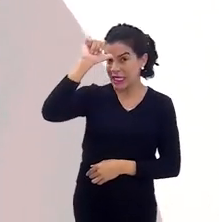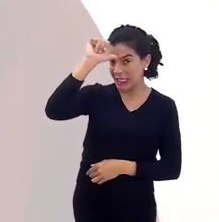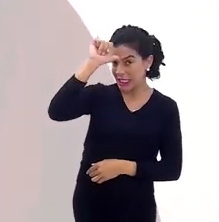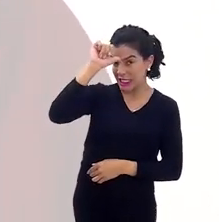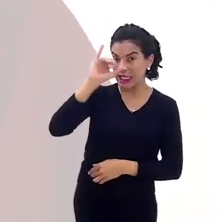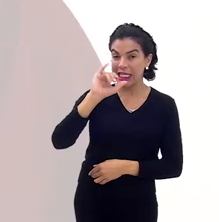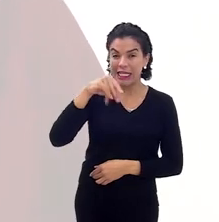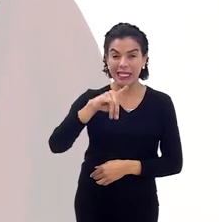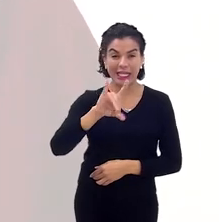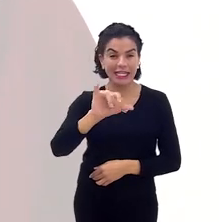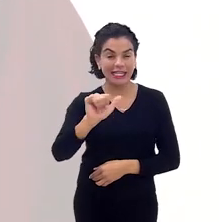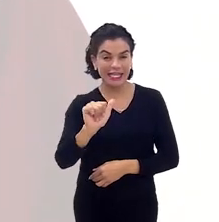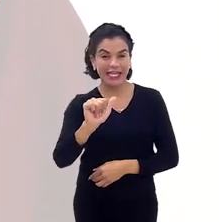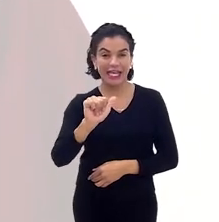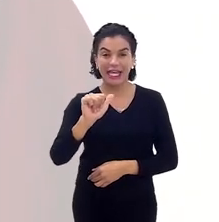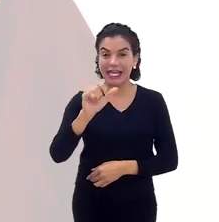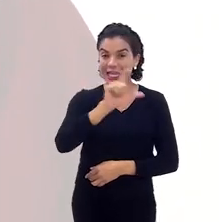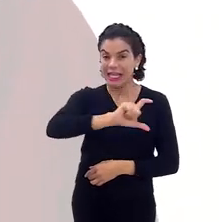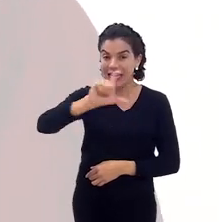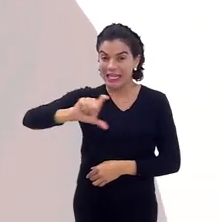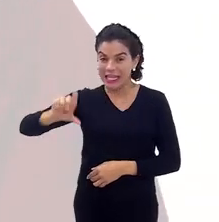E Índia e Nepal, aí eu não sei, sei